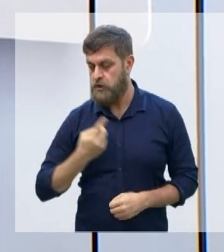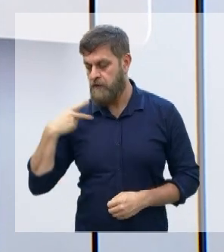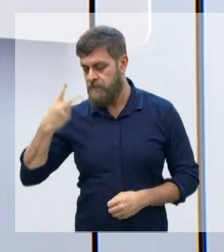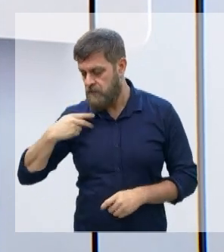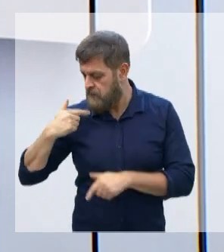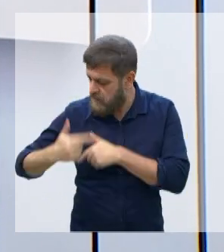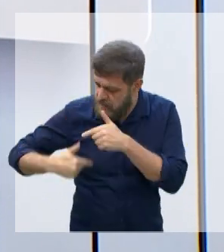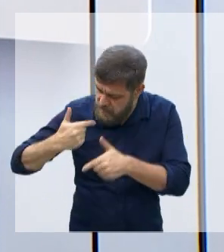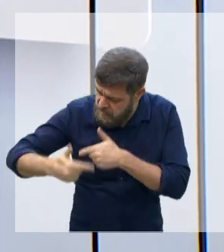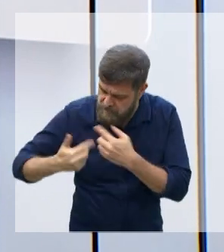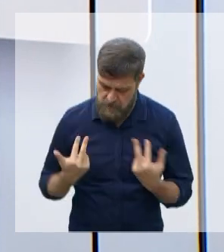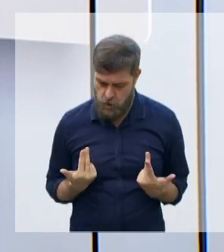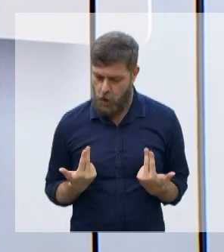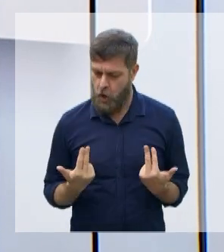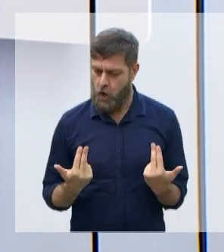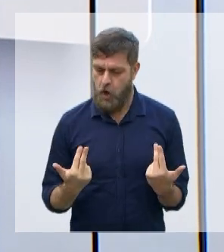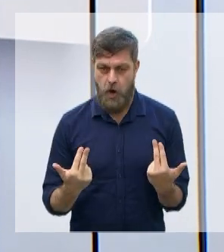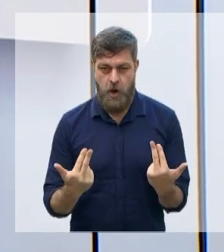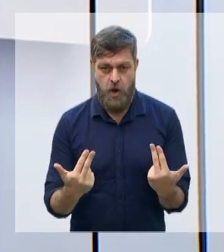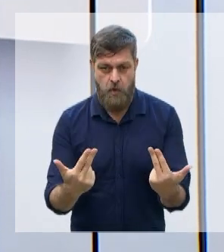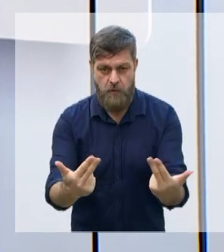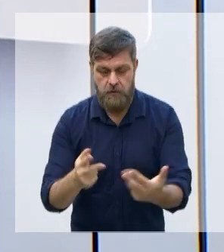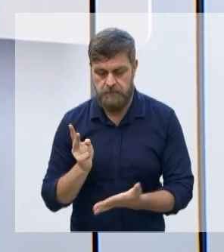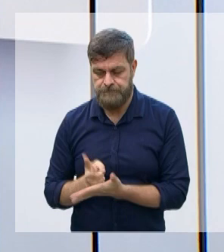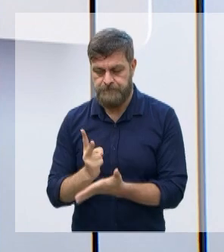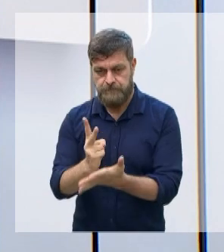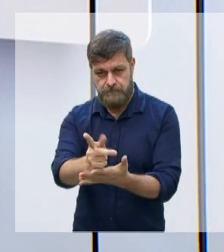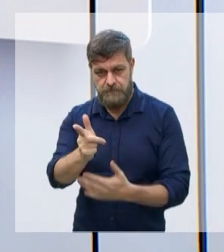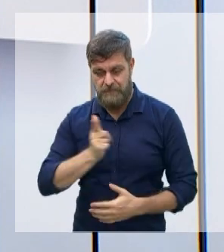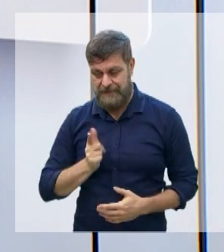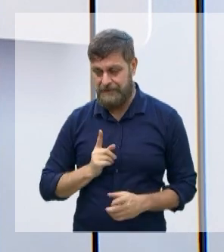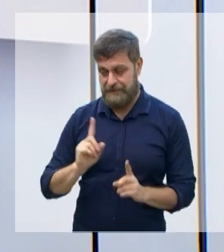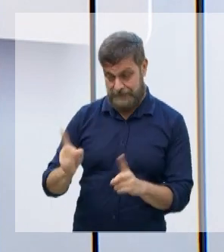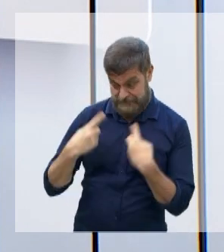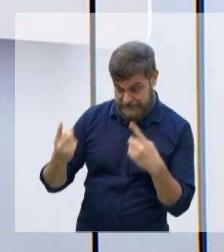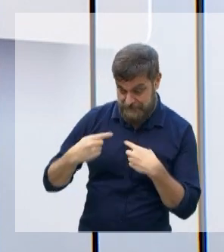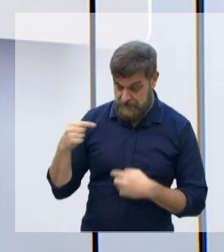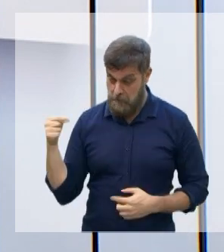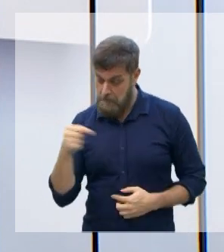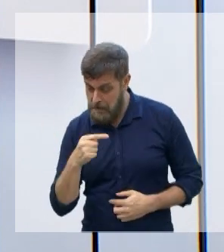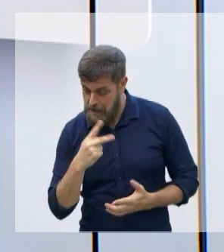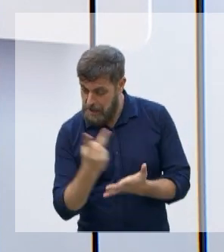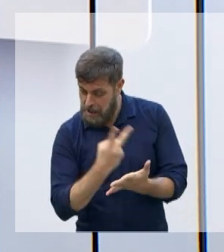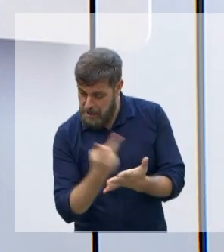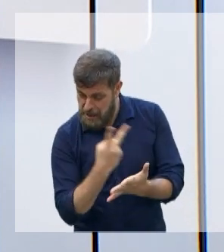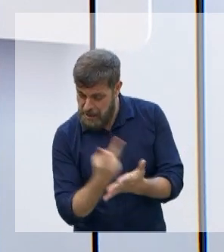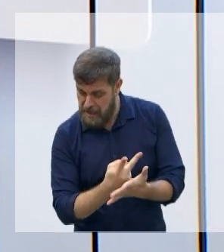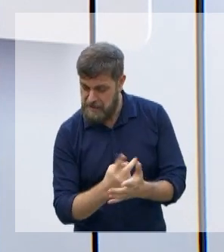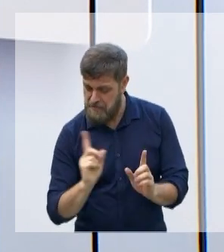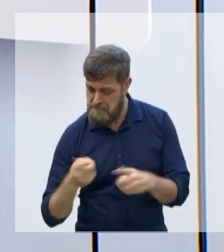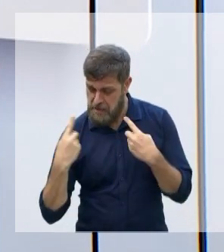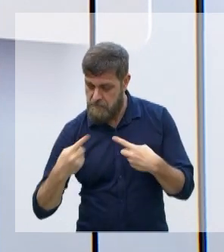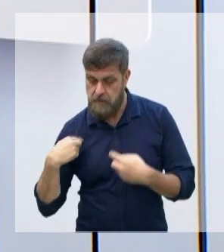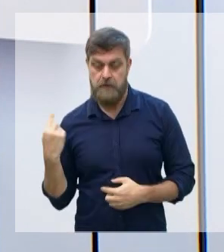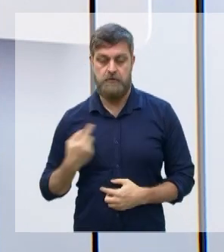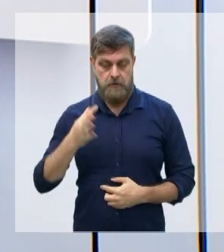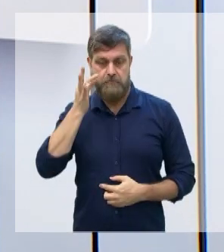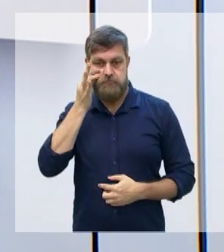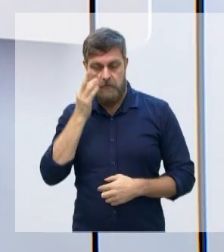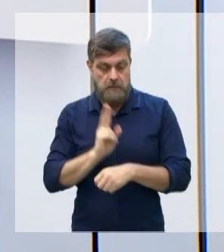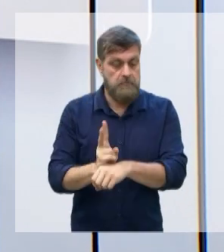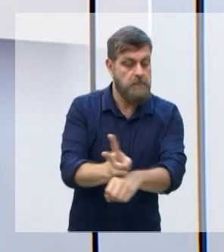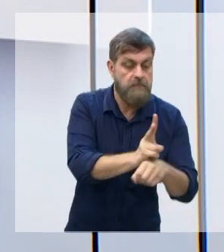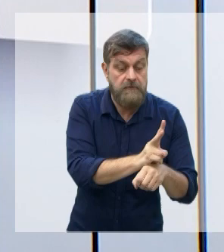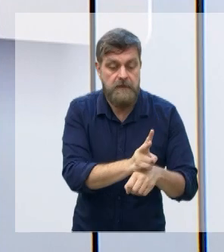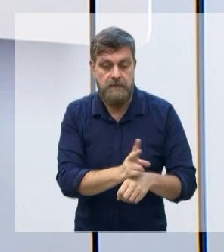nunca com ele não para sempre tem é é uma reclamação sobre uma sinalização ou de alguma interferência que